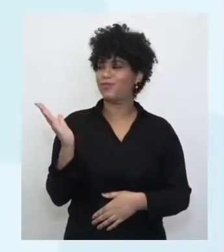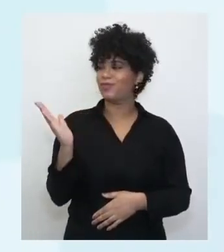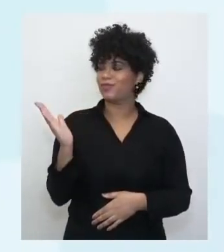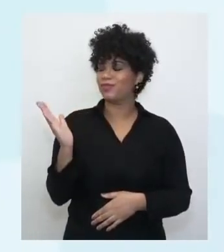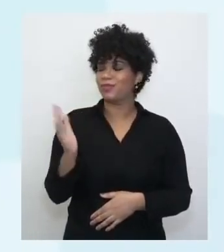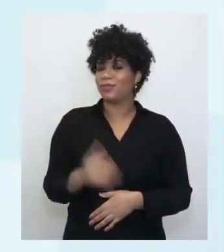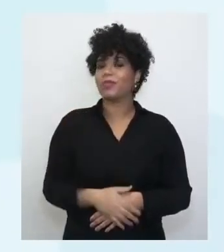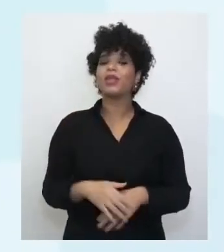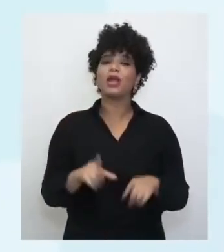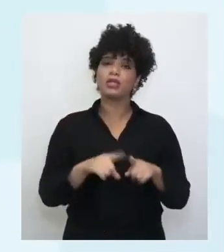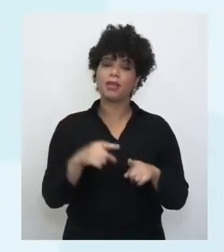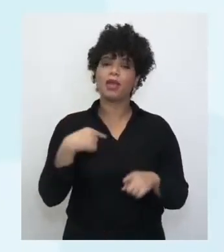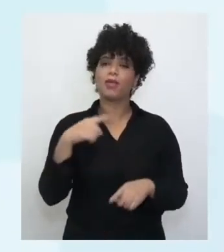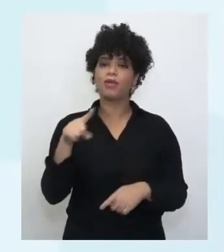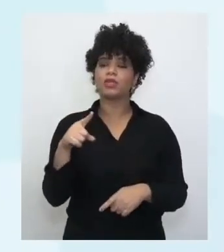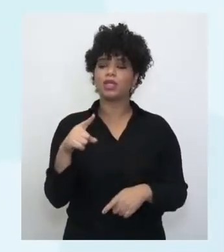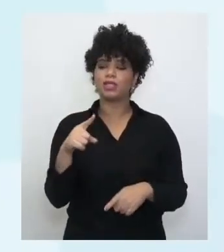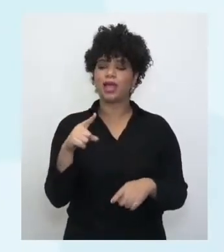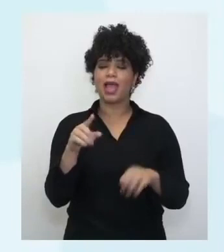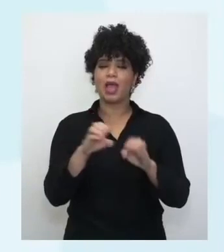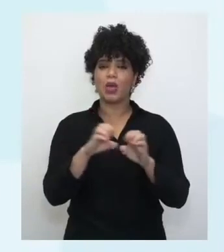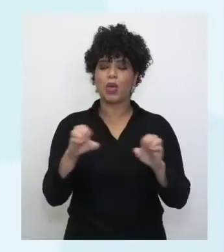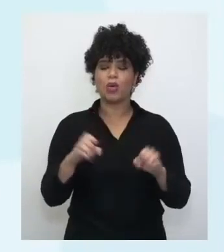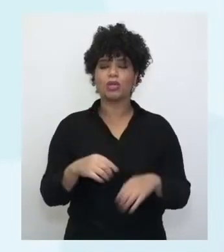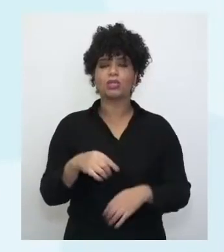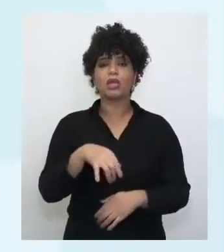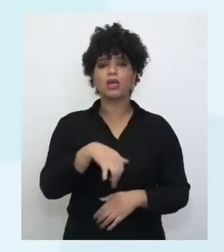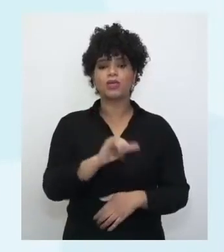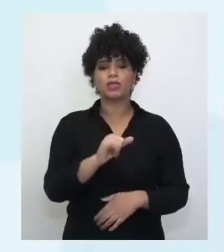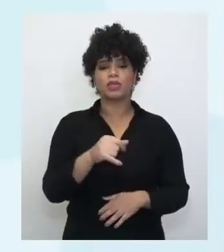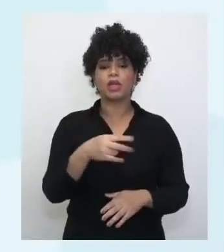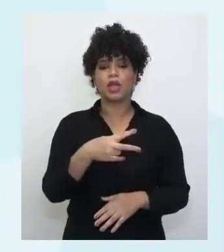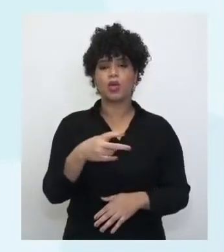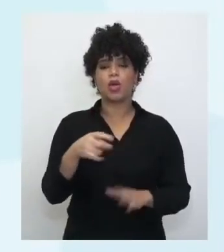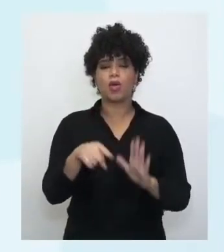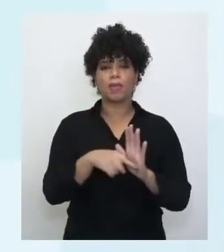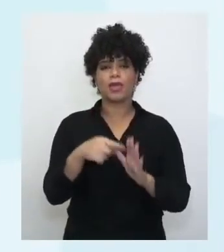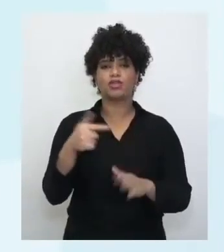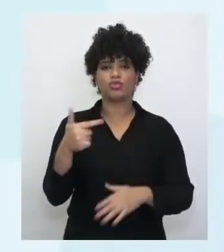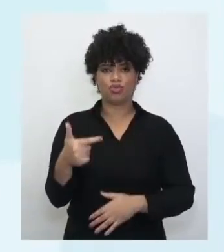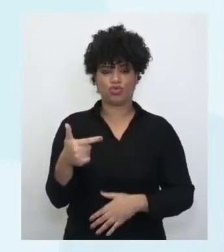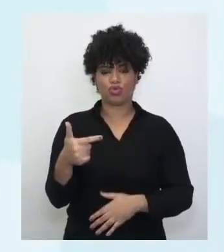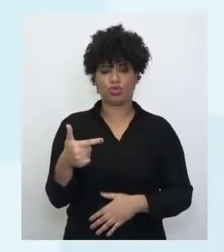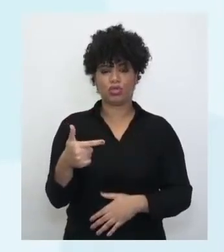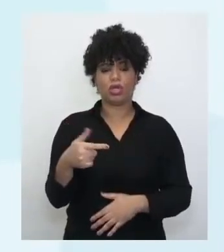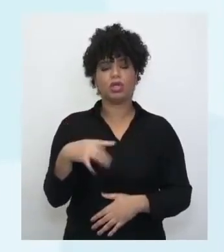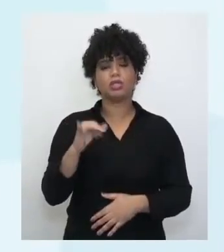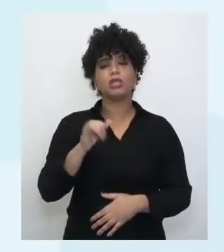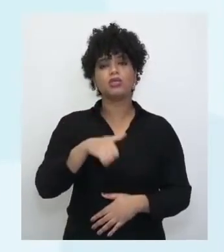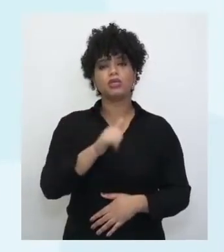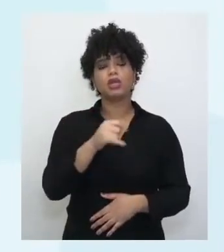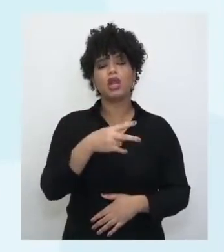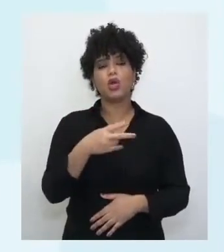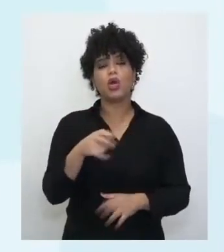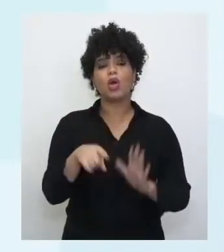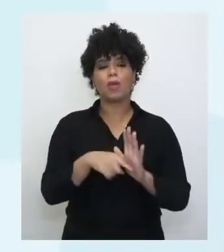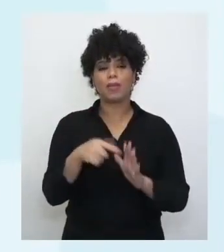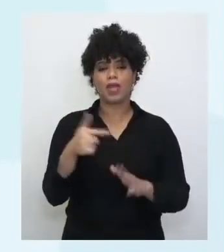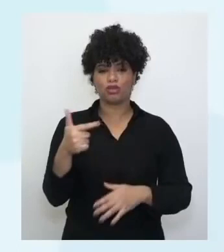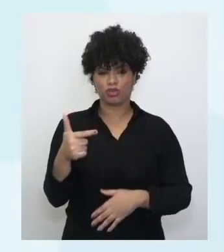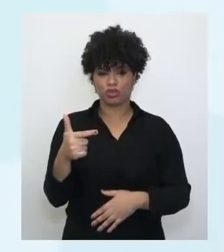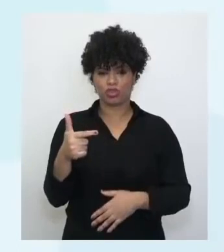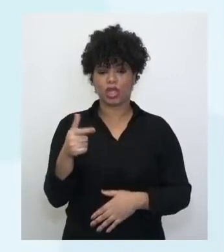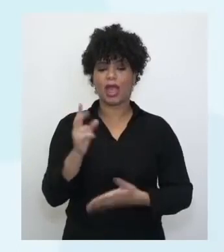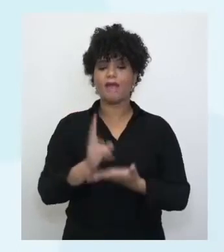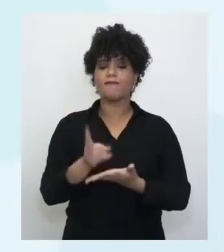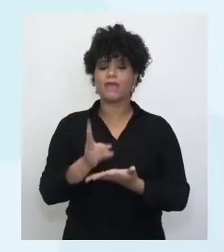disso, eu coloquei a equação para você. Y igual a menos 2. Então, quando o y é um valor fixo, ele é um valor